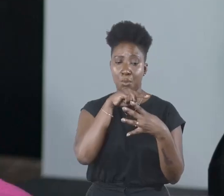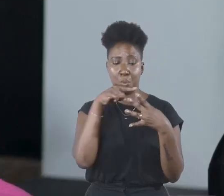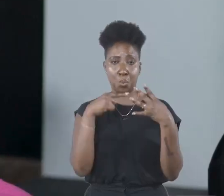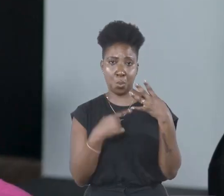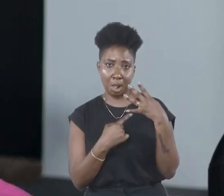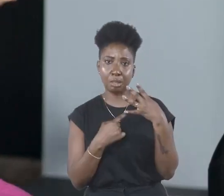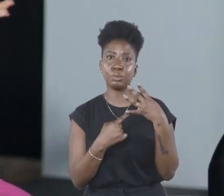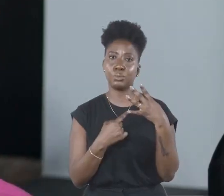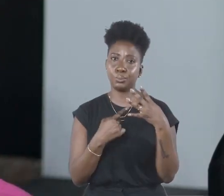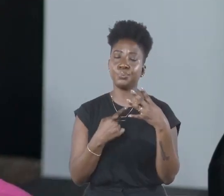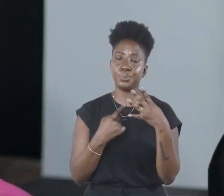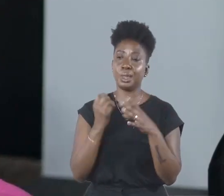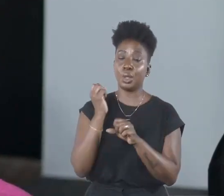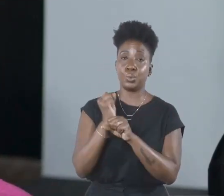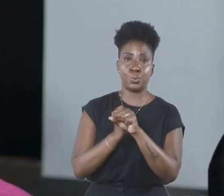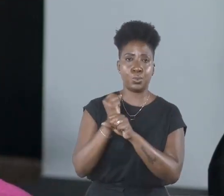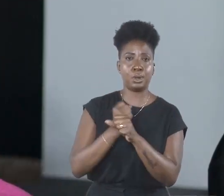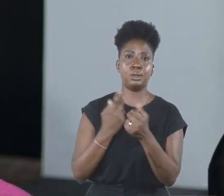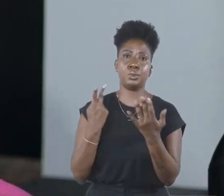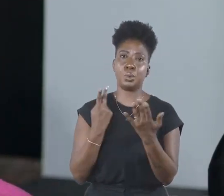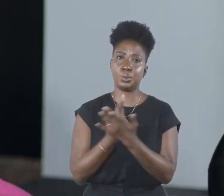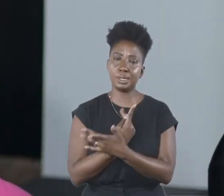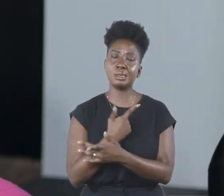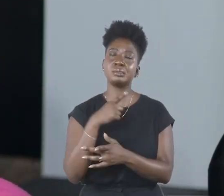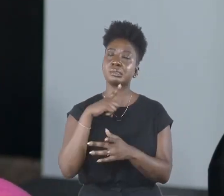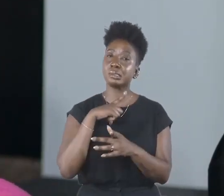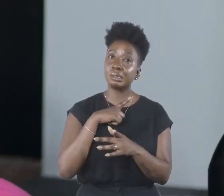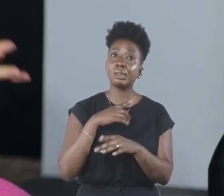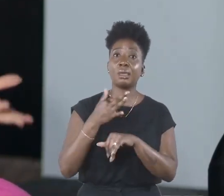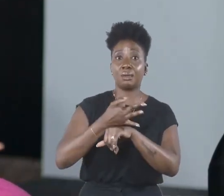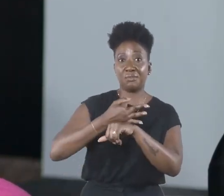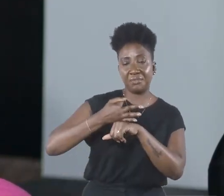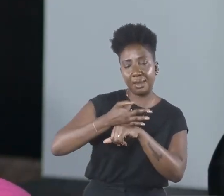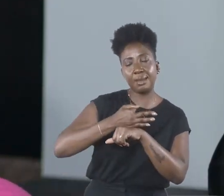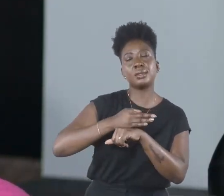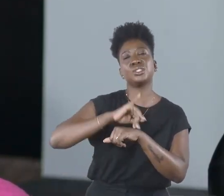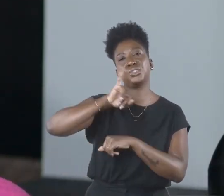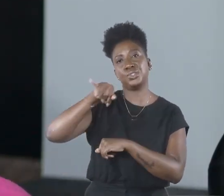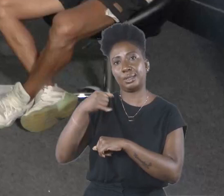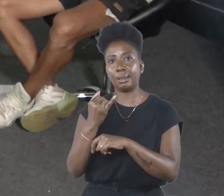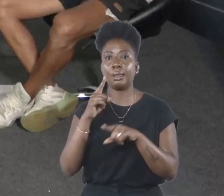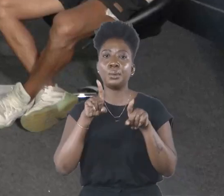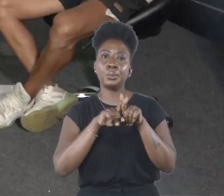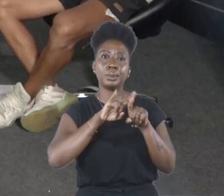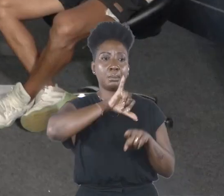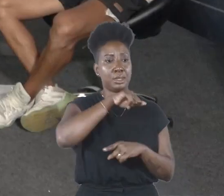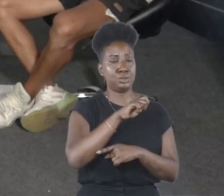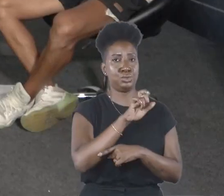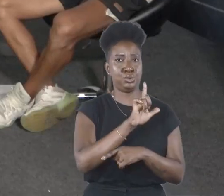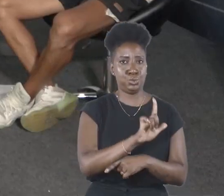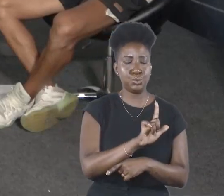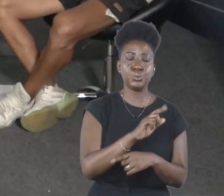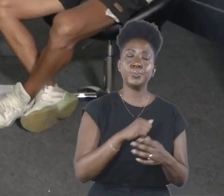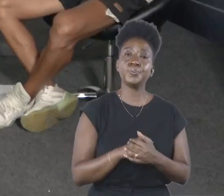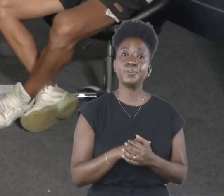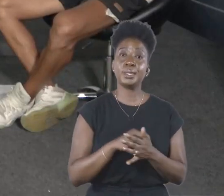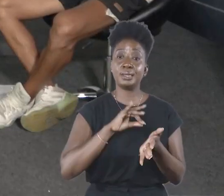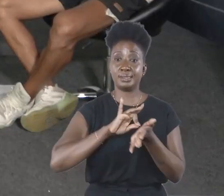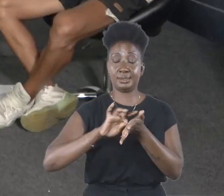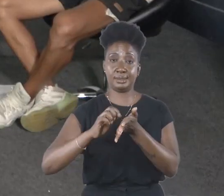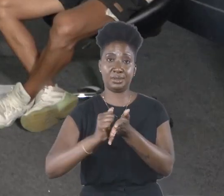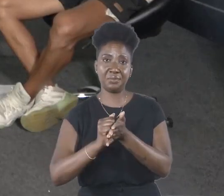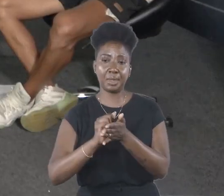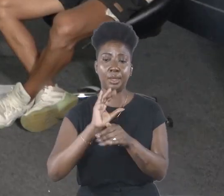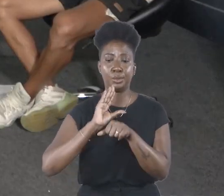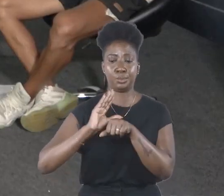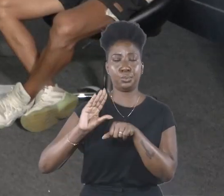e também dos projetos artísticos que você desenvolve, né, na área de teatro e tudo mais. Aí